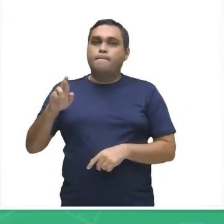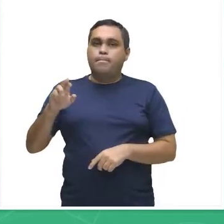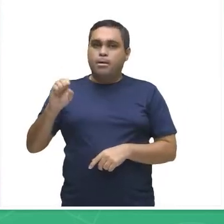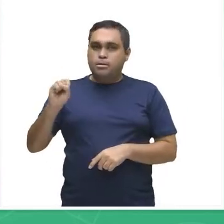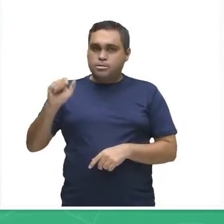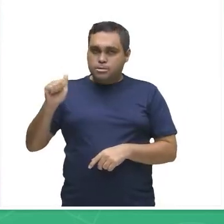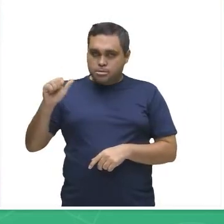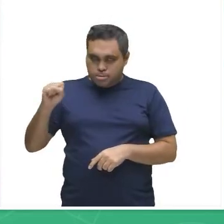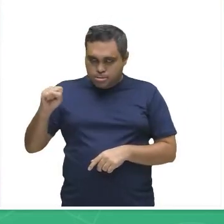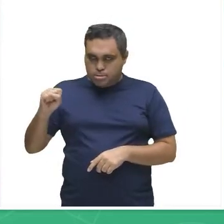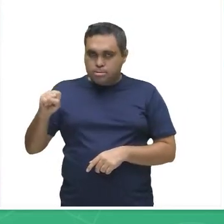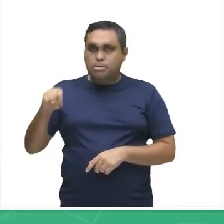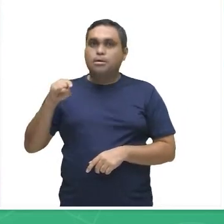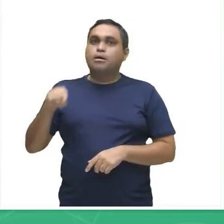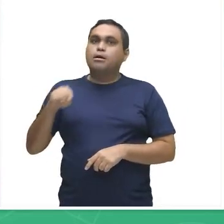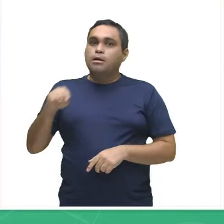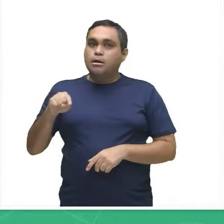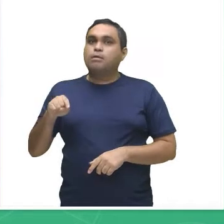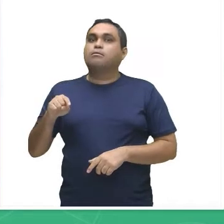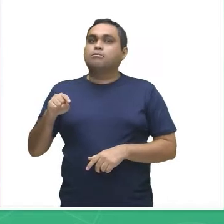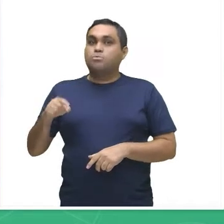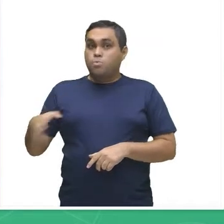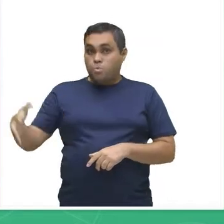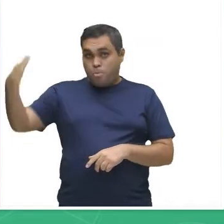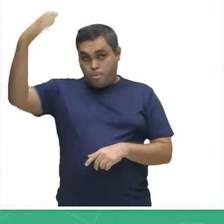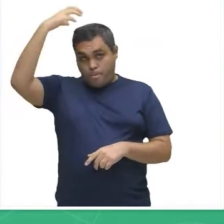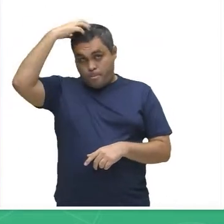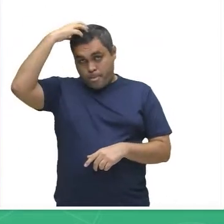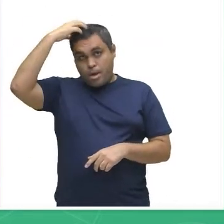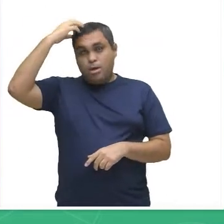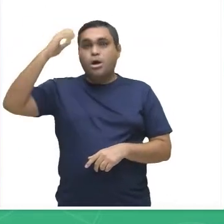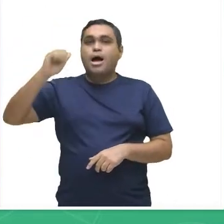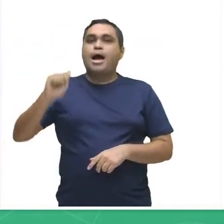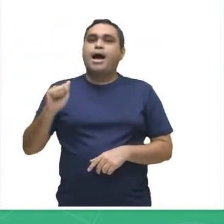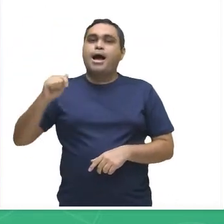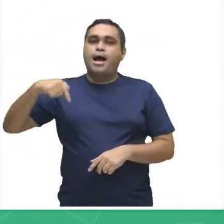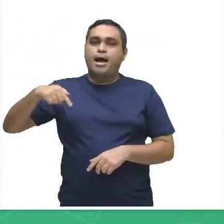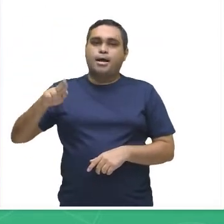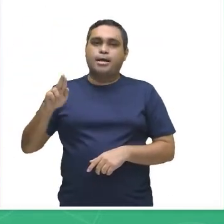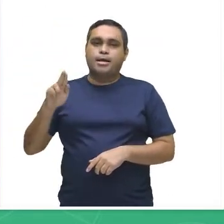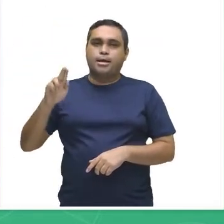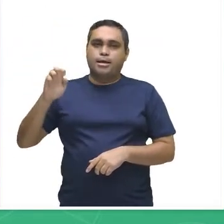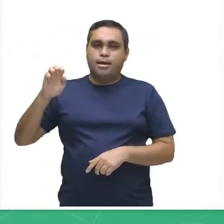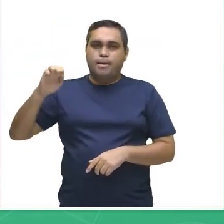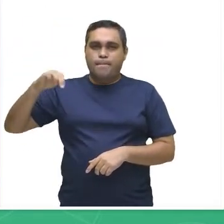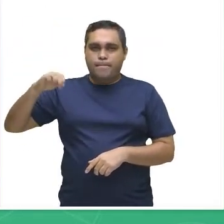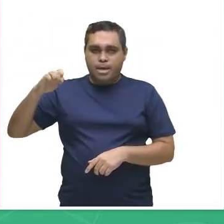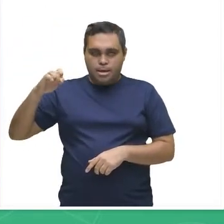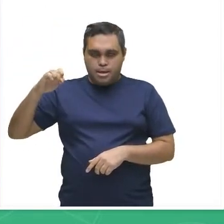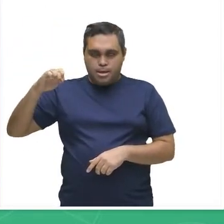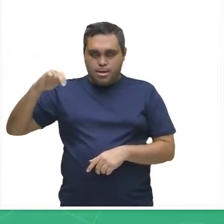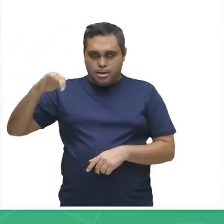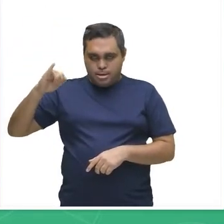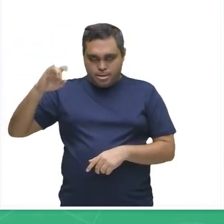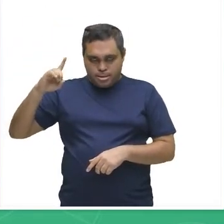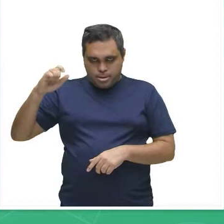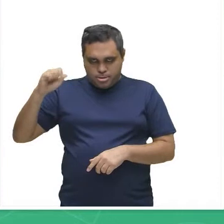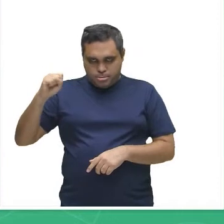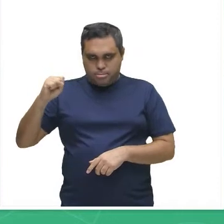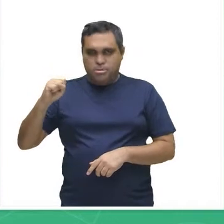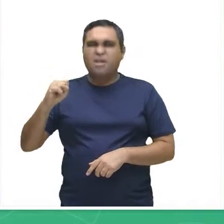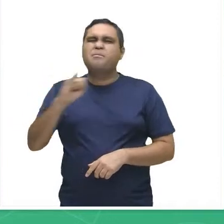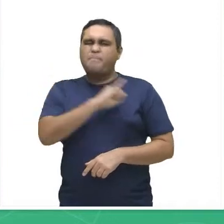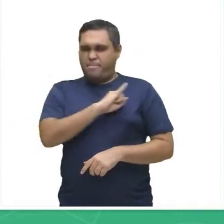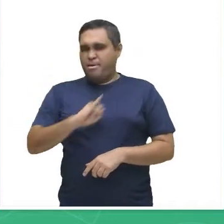Império Aquemênida, o primeiro Império Persa. Essas guerras ocorrem entre 499 a.C.